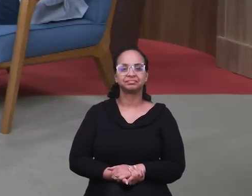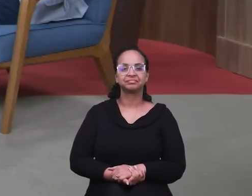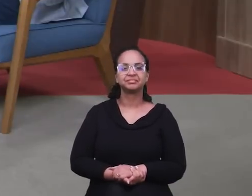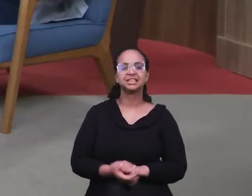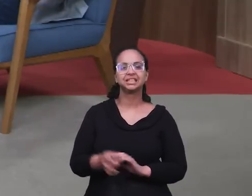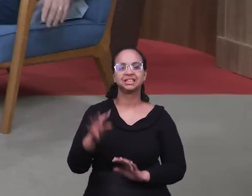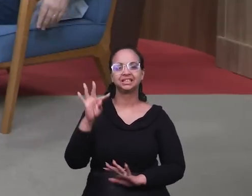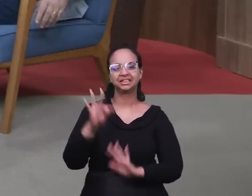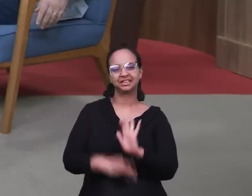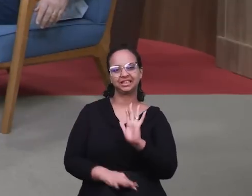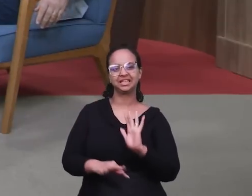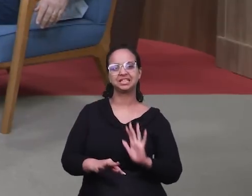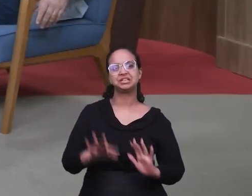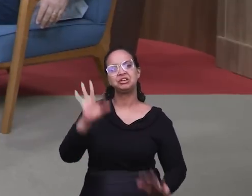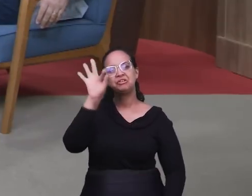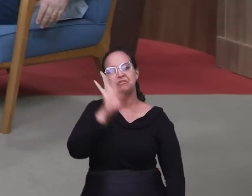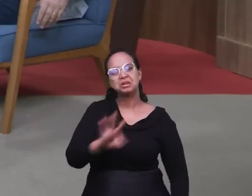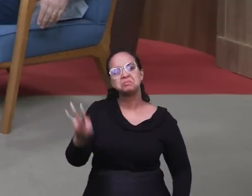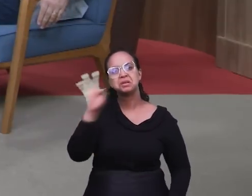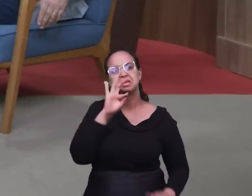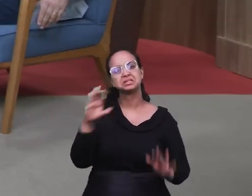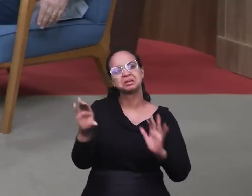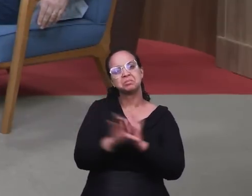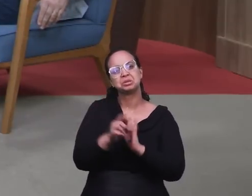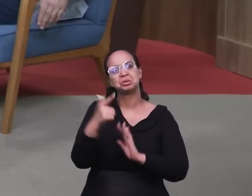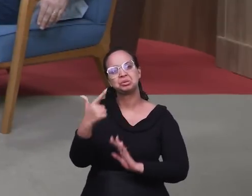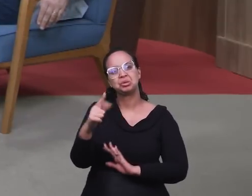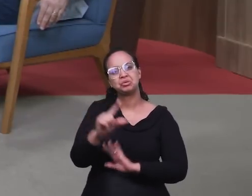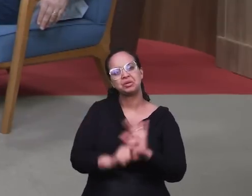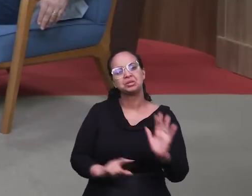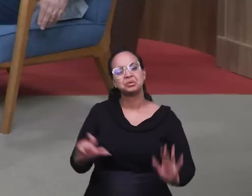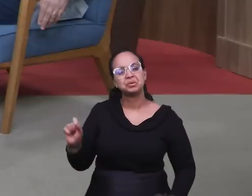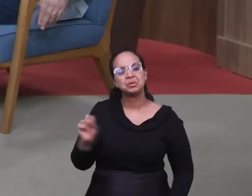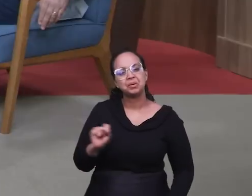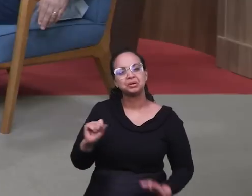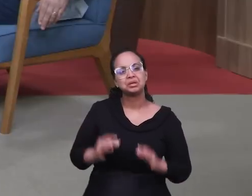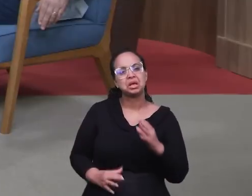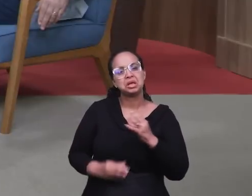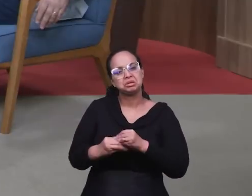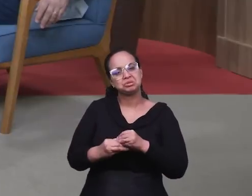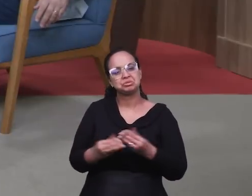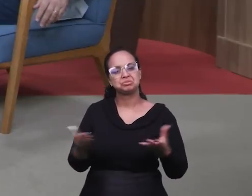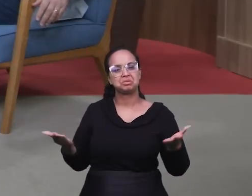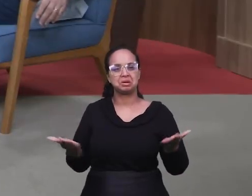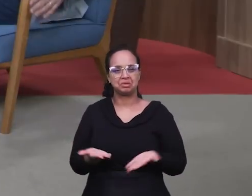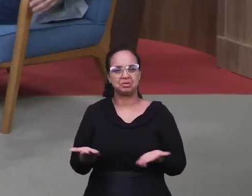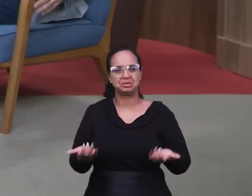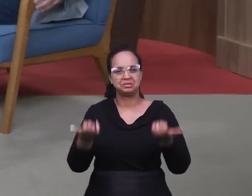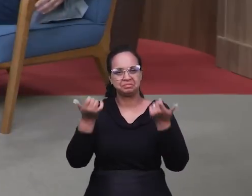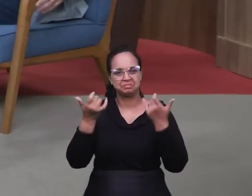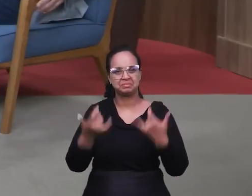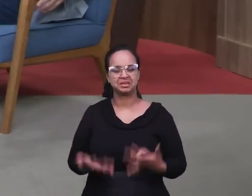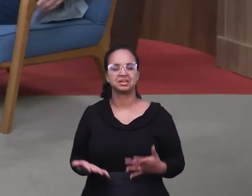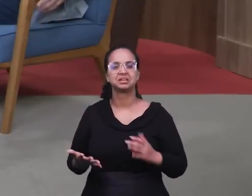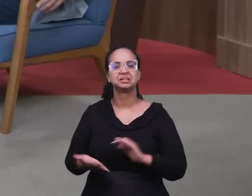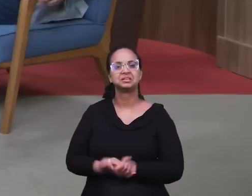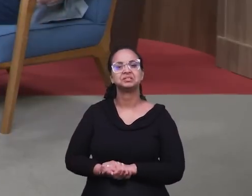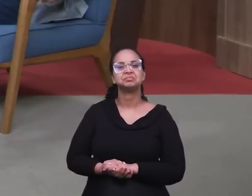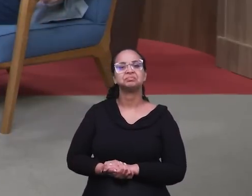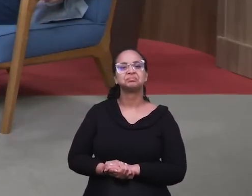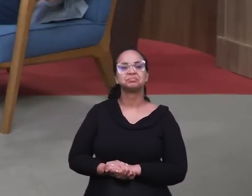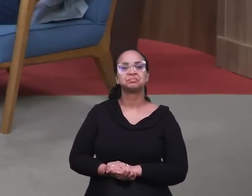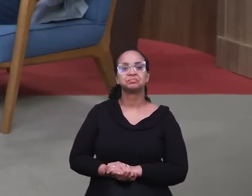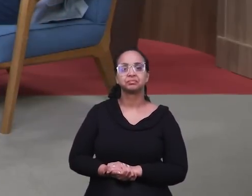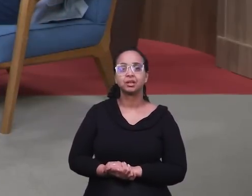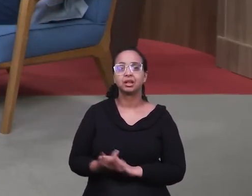texto que está em Filipenses capítulo 2, verso 8, e que resume isso que nós falamos aqui.